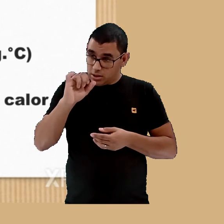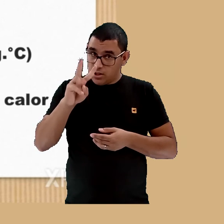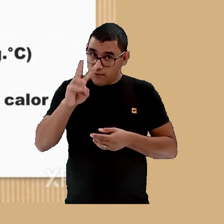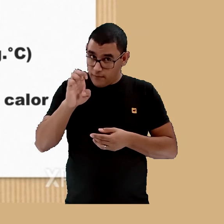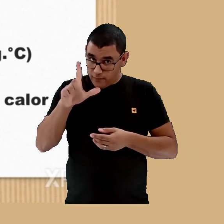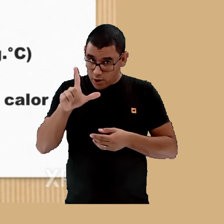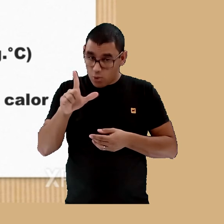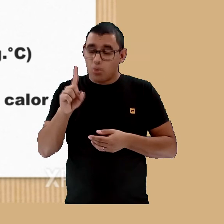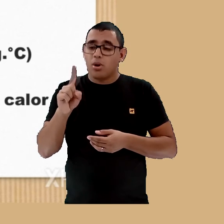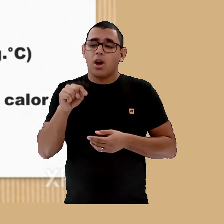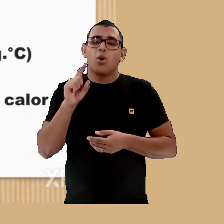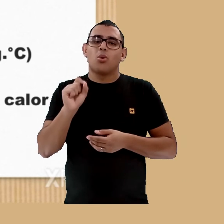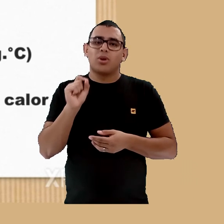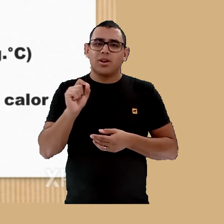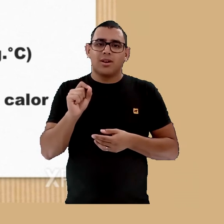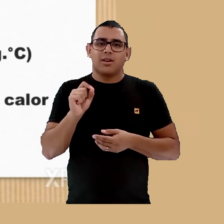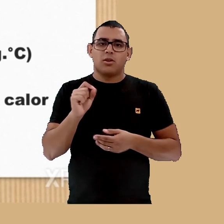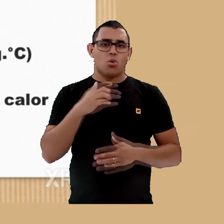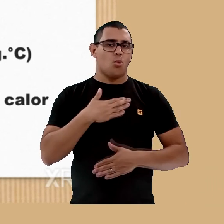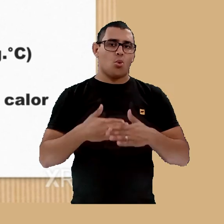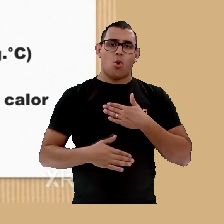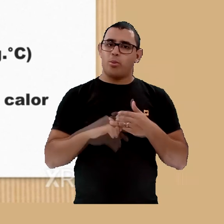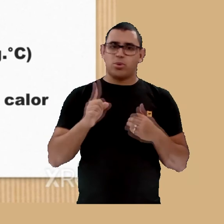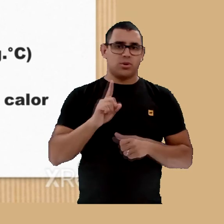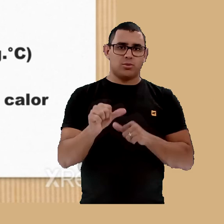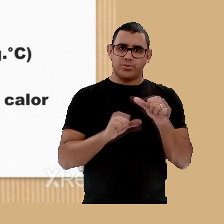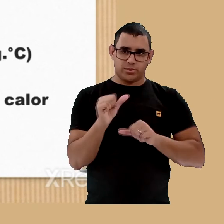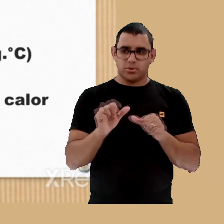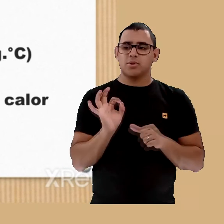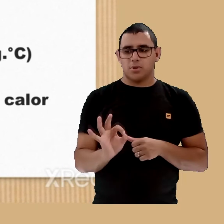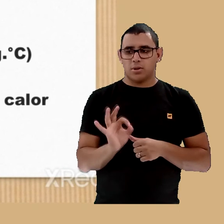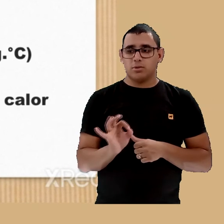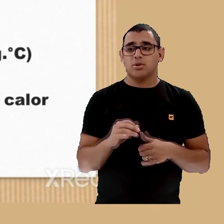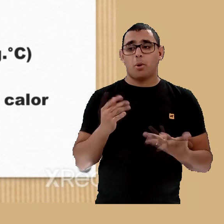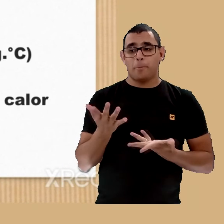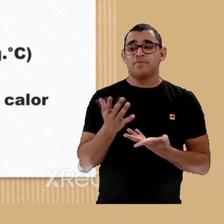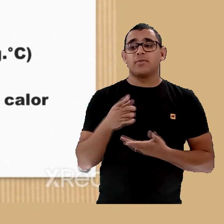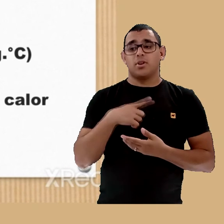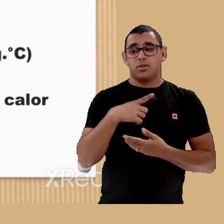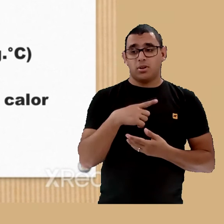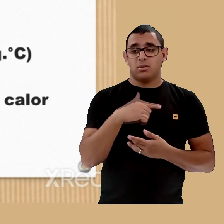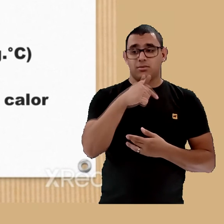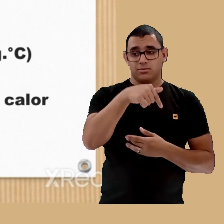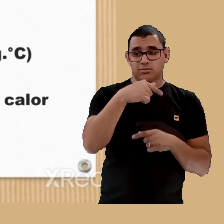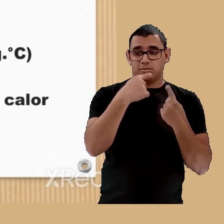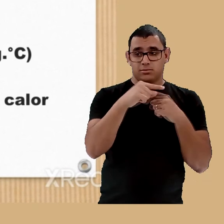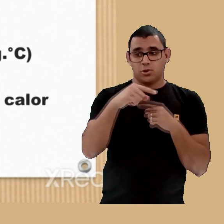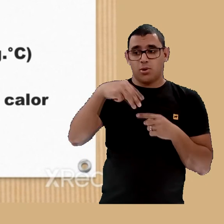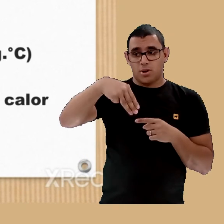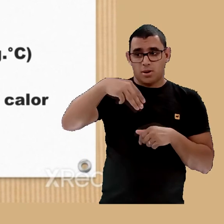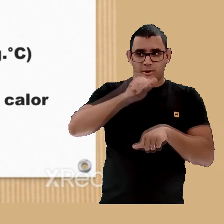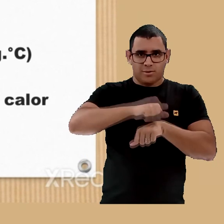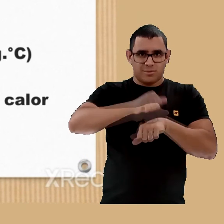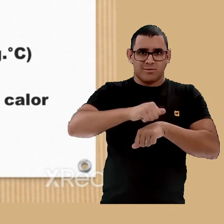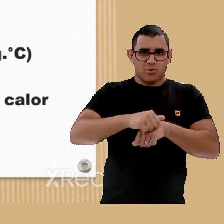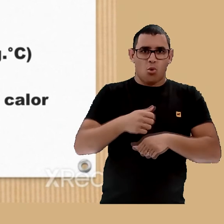corpo multiplicado por calor específico da substância. Cada substância vai ter o seu calor específico e multiplicado por variação